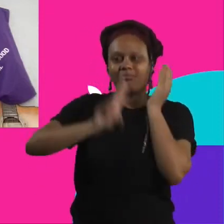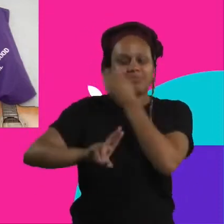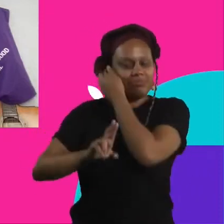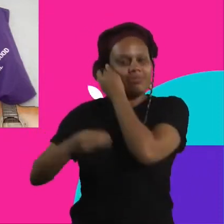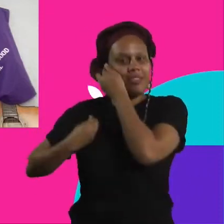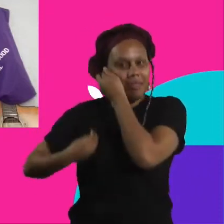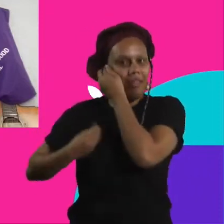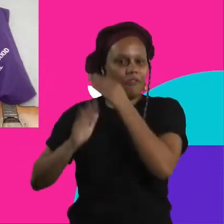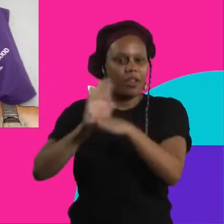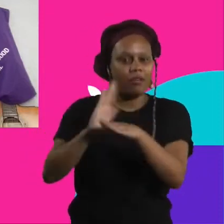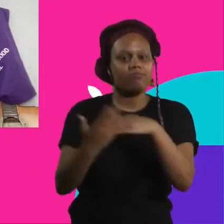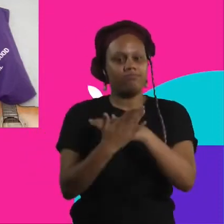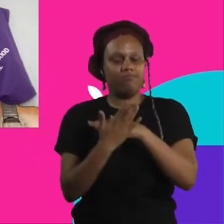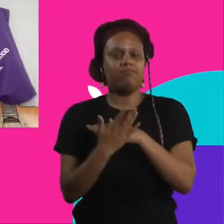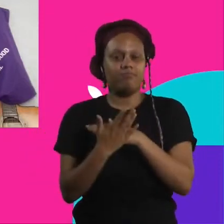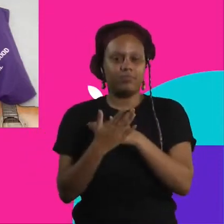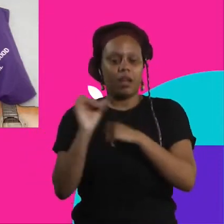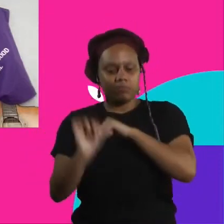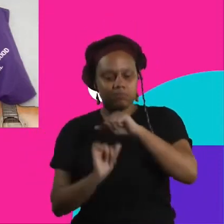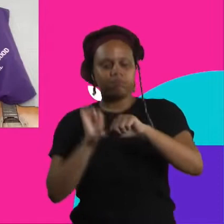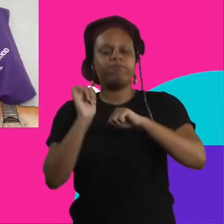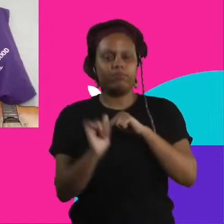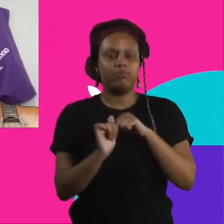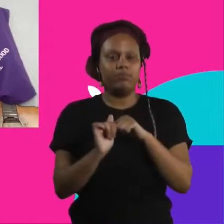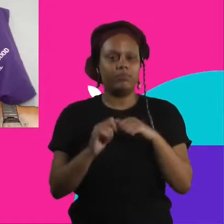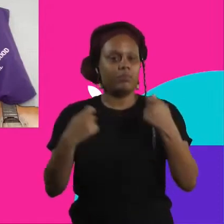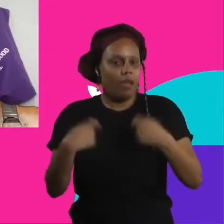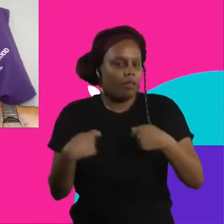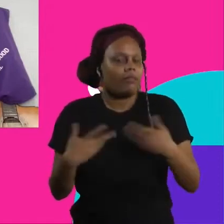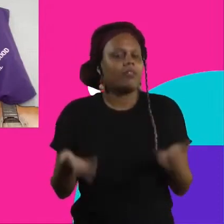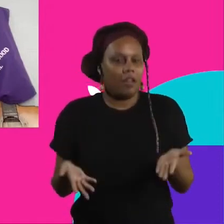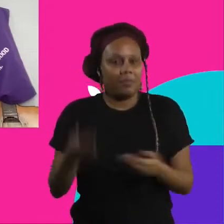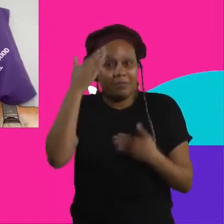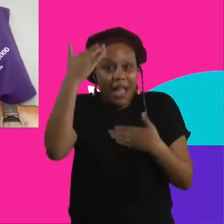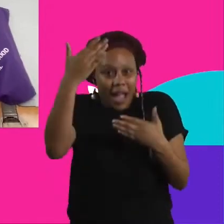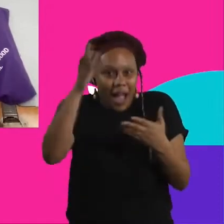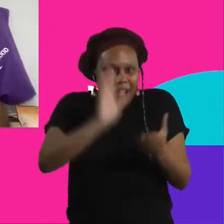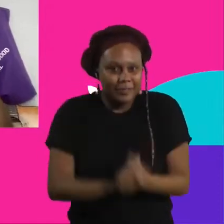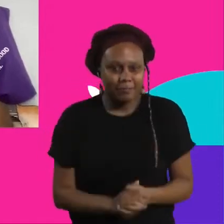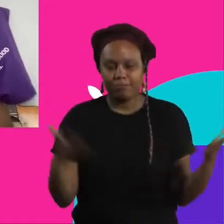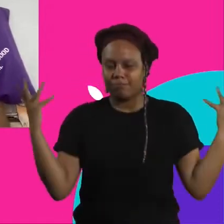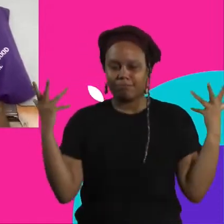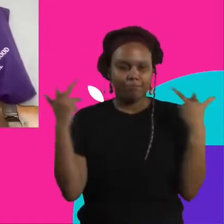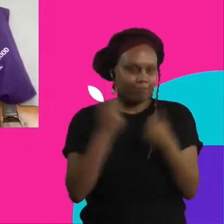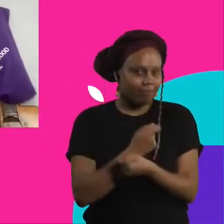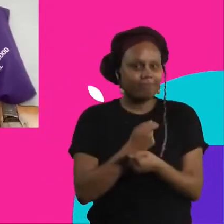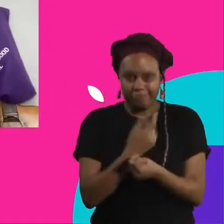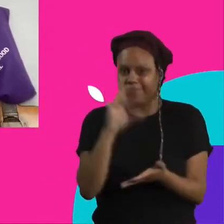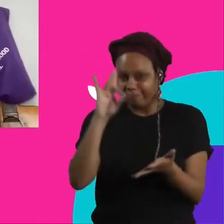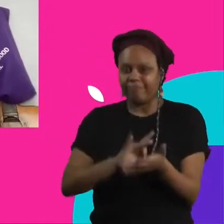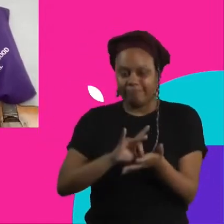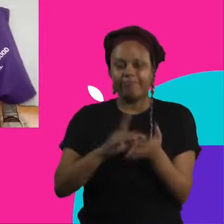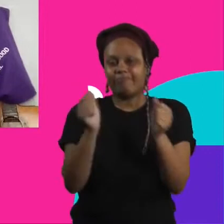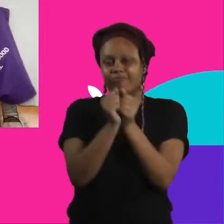ajudar a fazer as transformações que são necessárias. Obrigado. Maravilhoso, gente. Que alegria poder estar